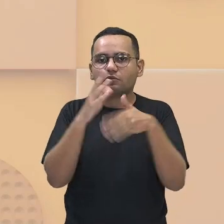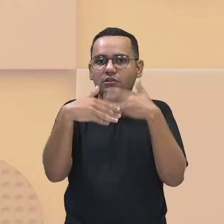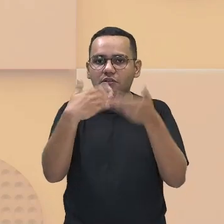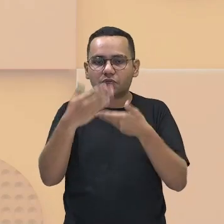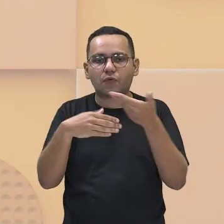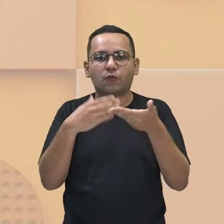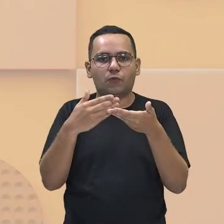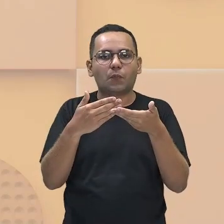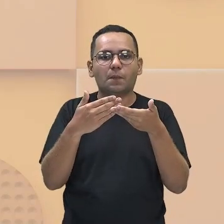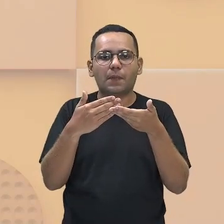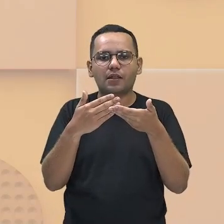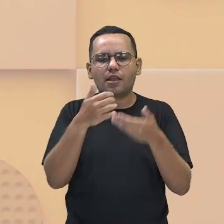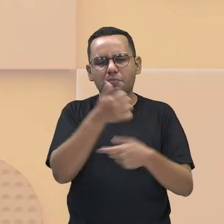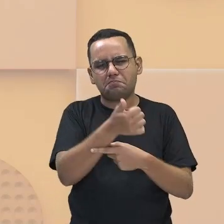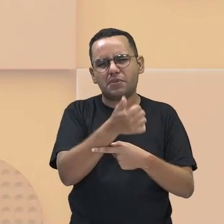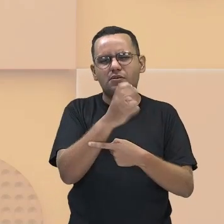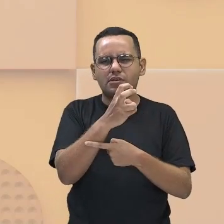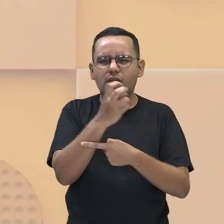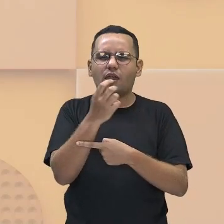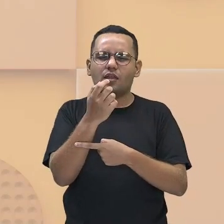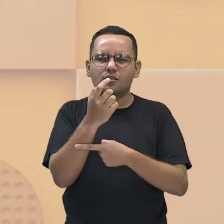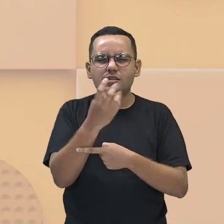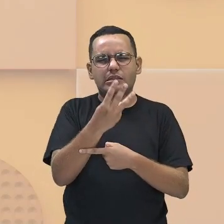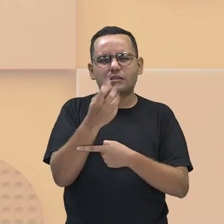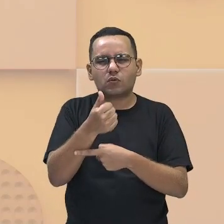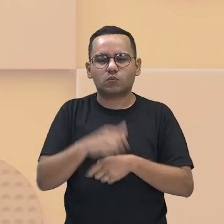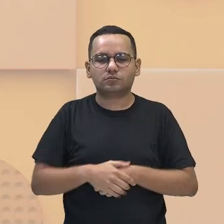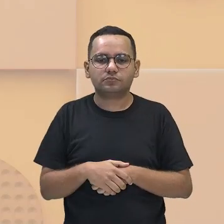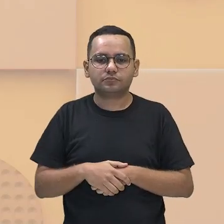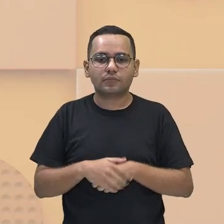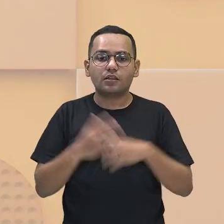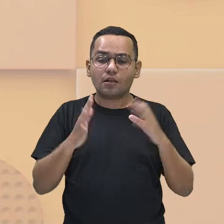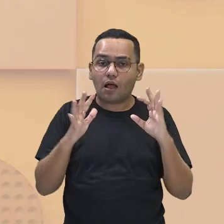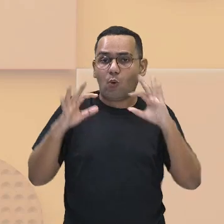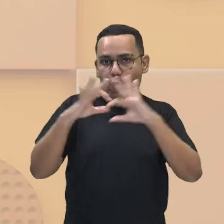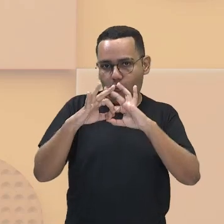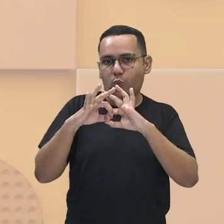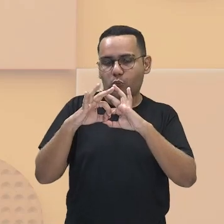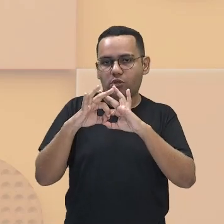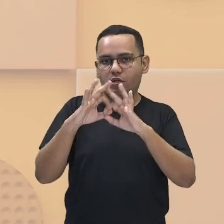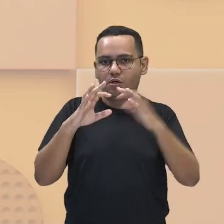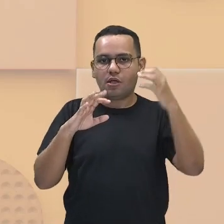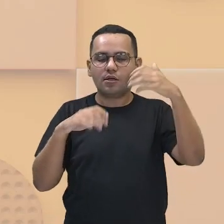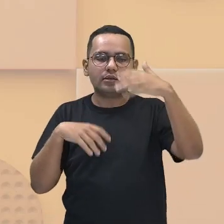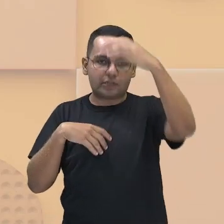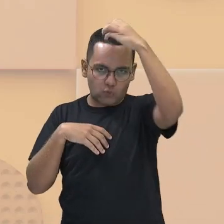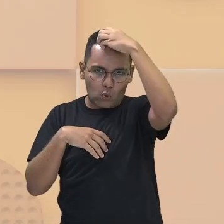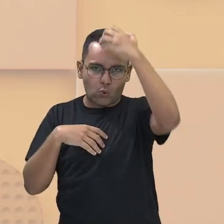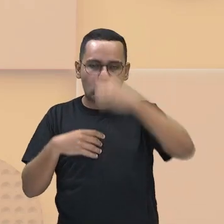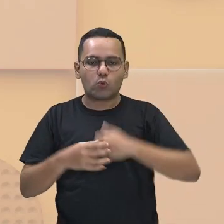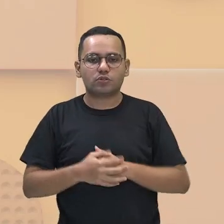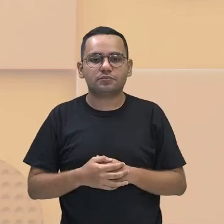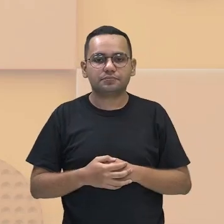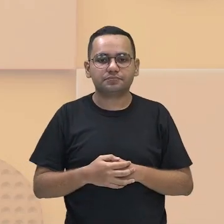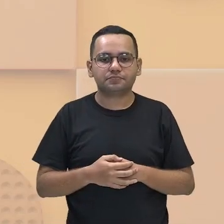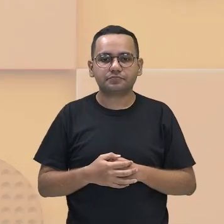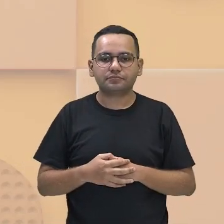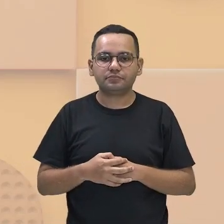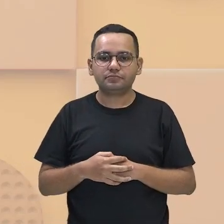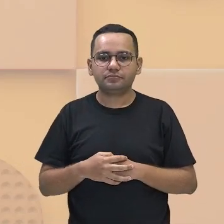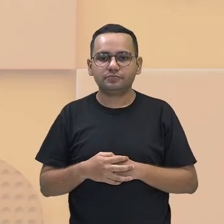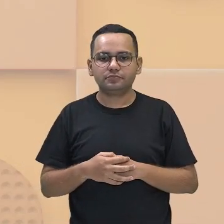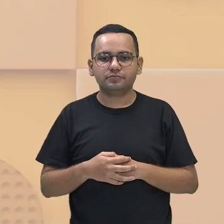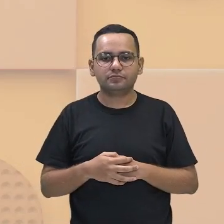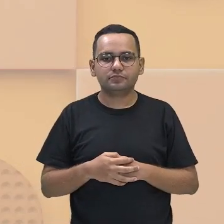nós vamos ver aí a união das duas coroas e os portugueses, eles vão acabar ali aceitando a imposição